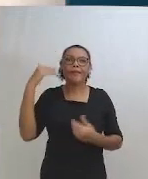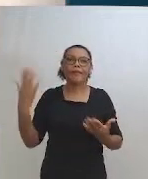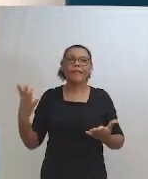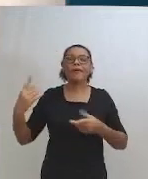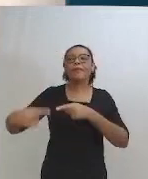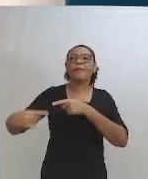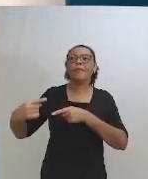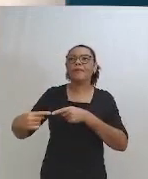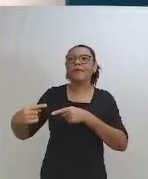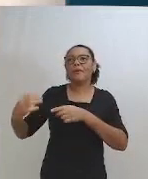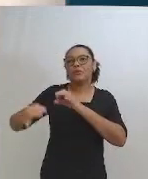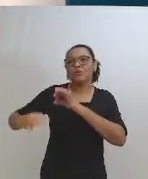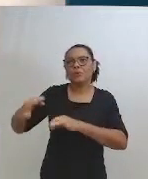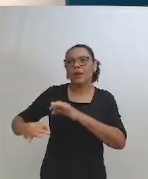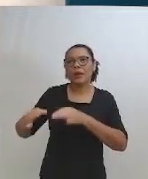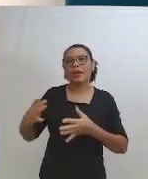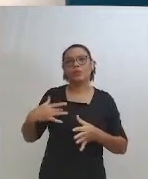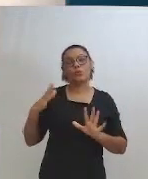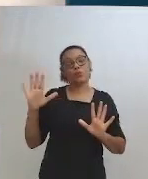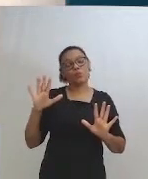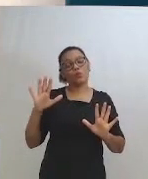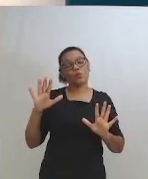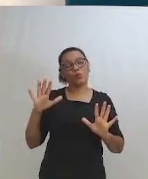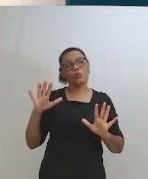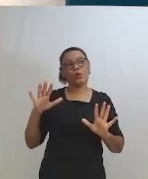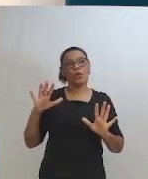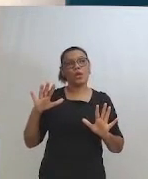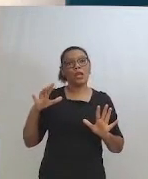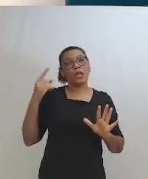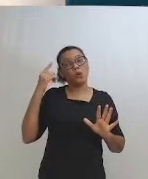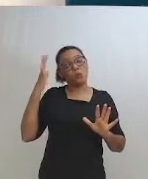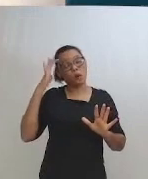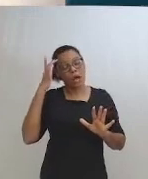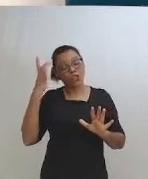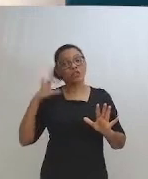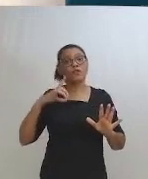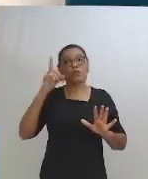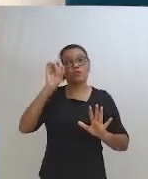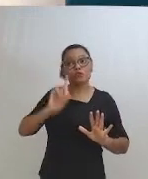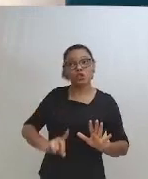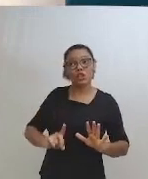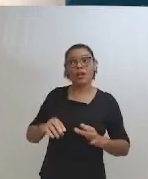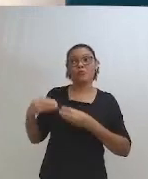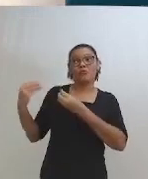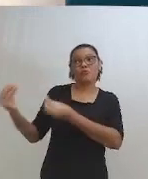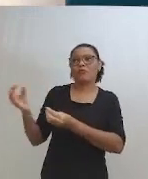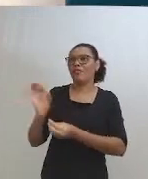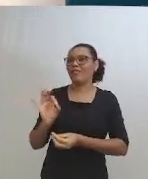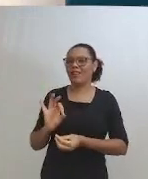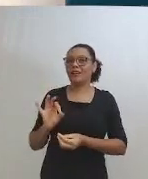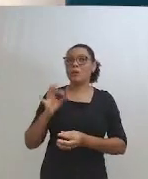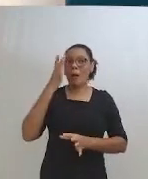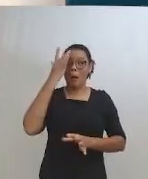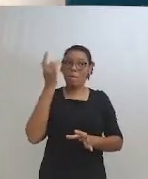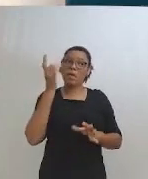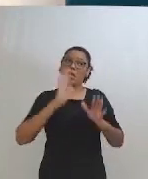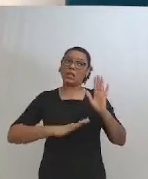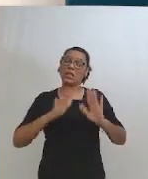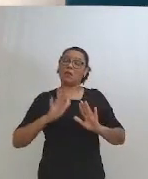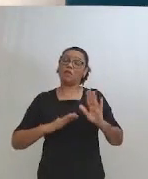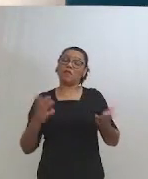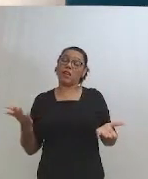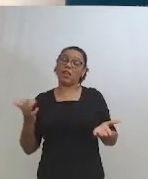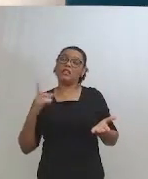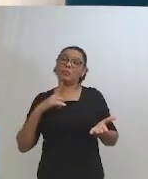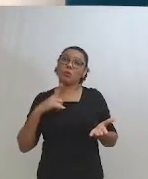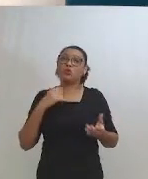meu receio só é que, como não foi dado a ele o direito de se manifestar, amanhã, eventualmente, algum questionamento pode surgir quanto a